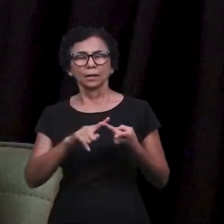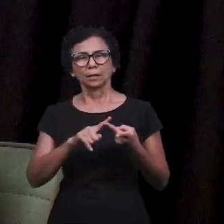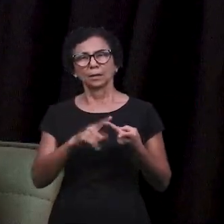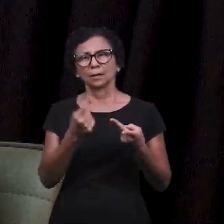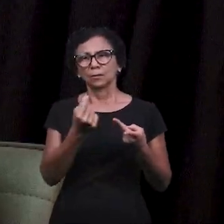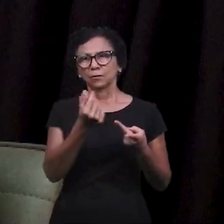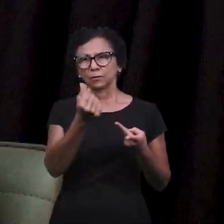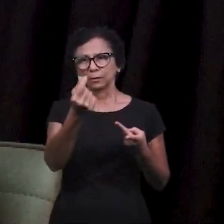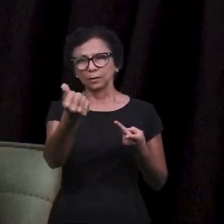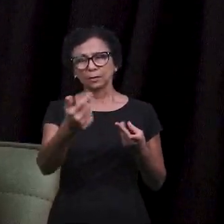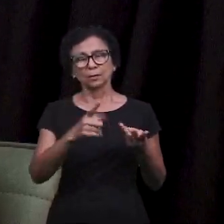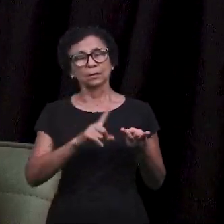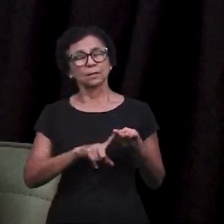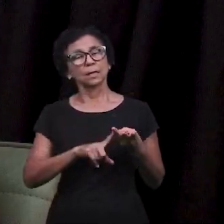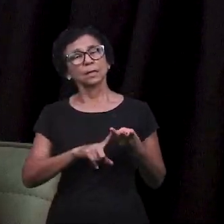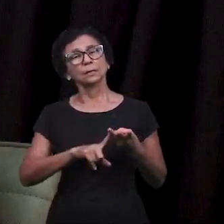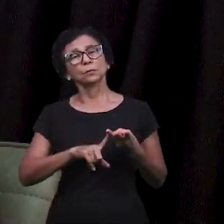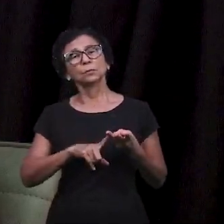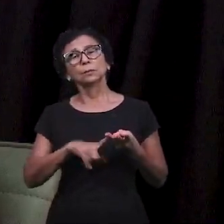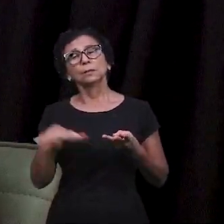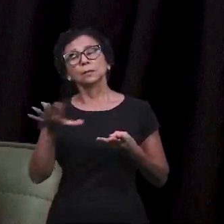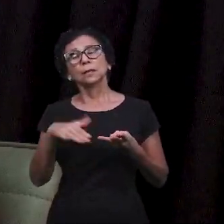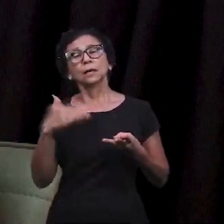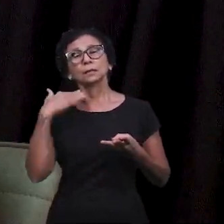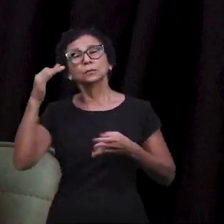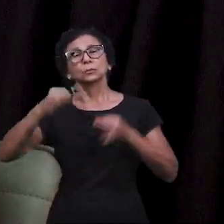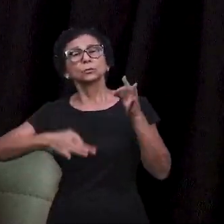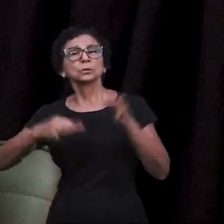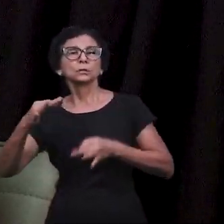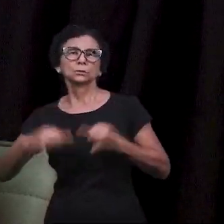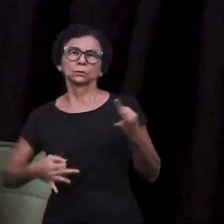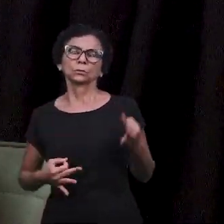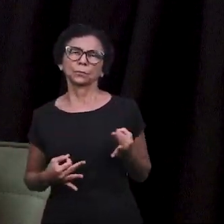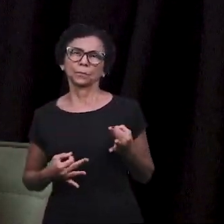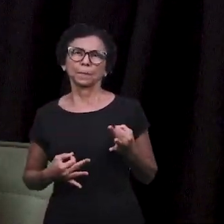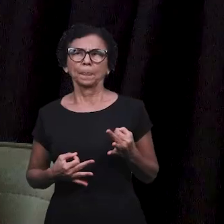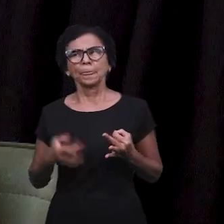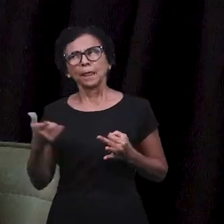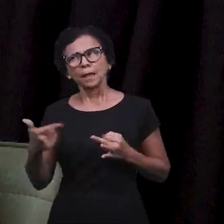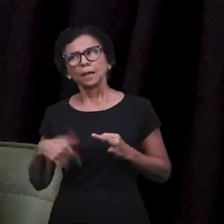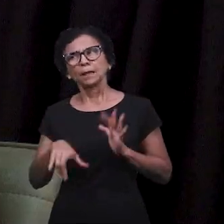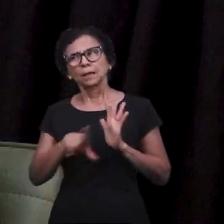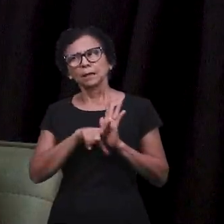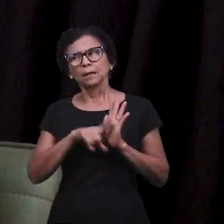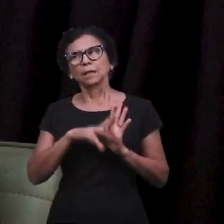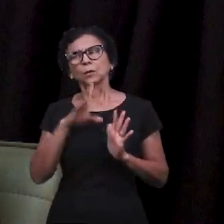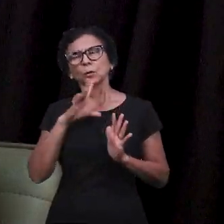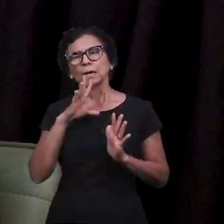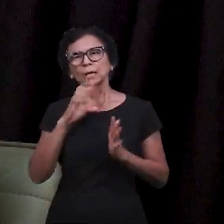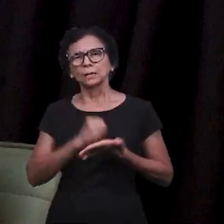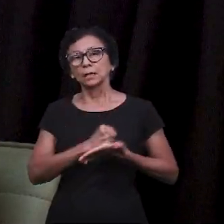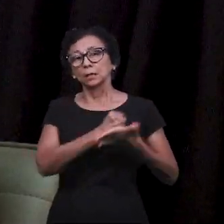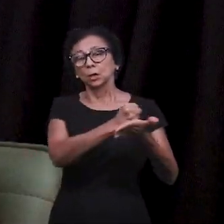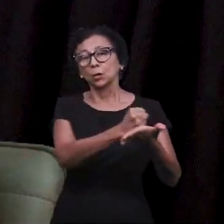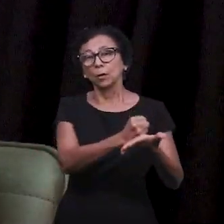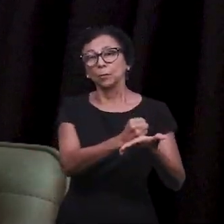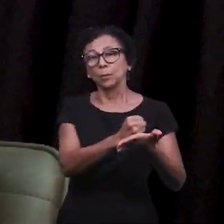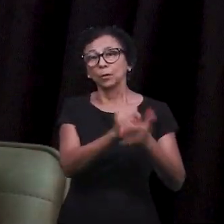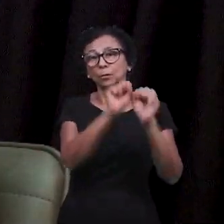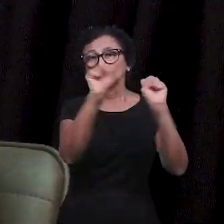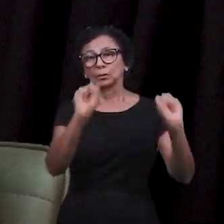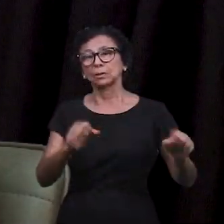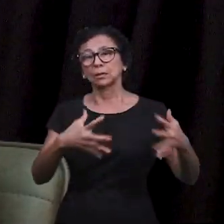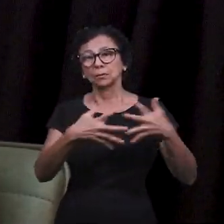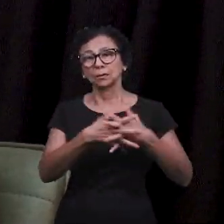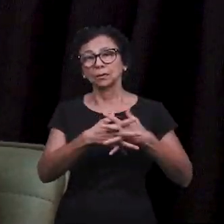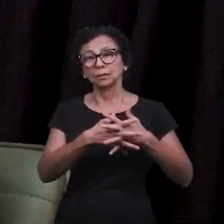por conhecer o arcabouço legal, por ter conhecimento das leis de modo geral, ele vai dar um suporte importante ao compliance. E às vezes o próprio jurídico é o responsável